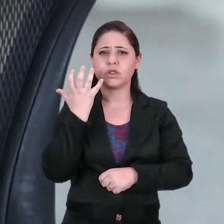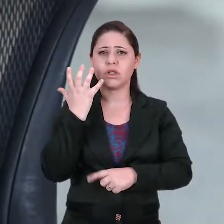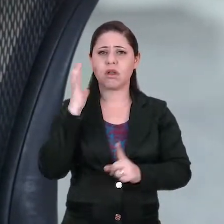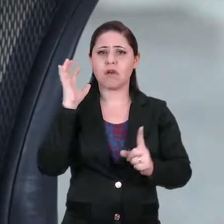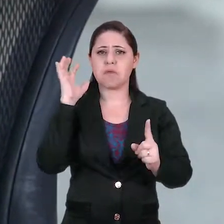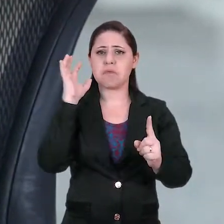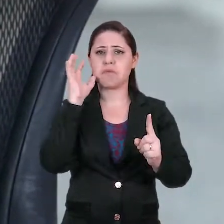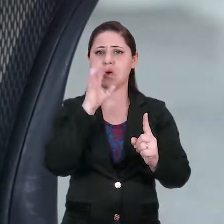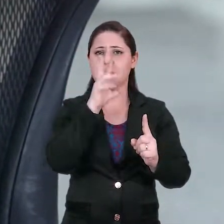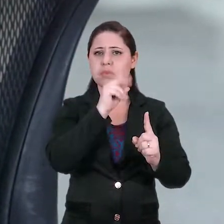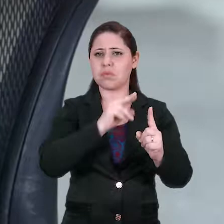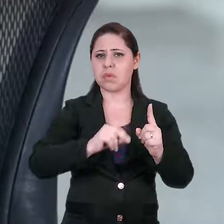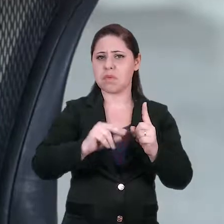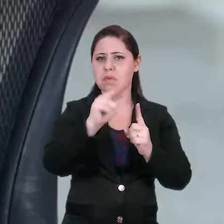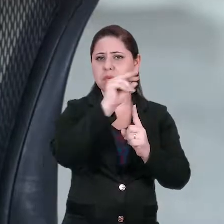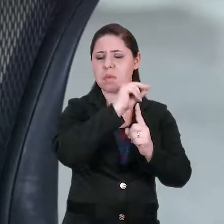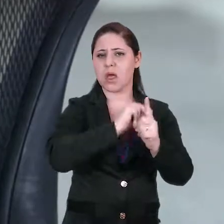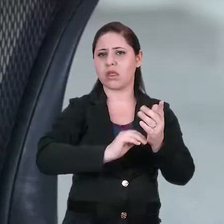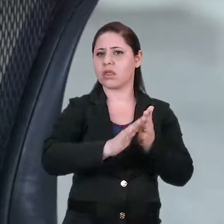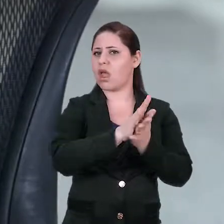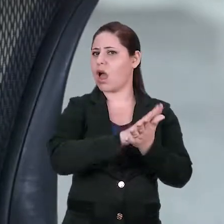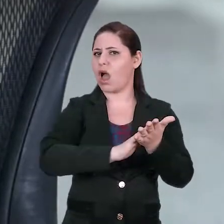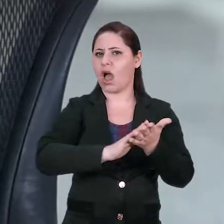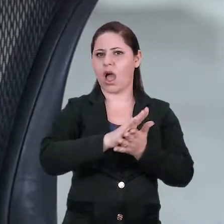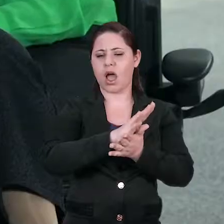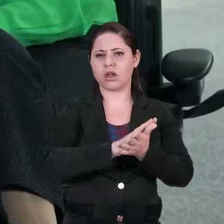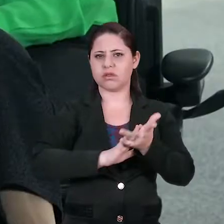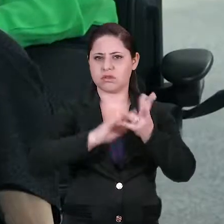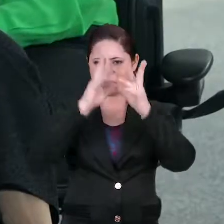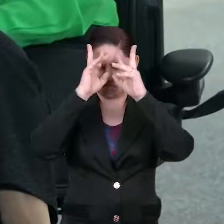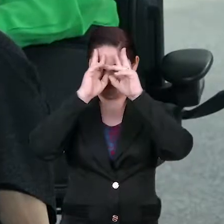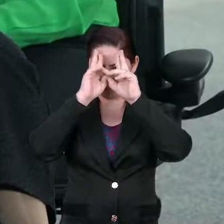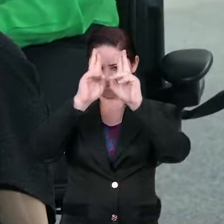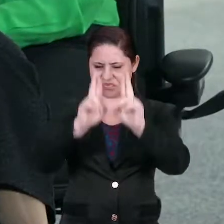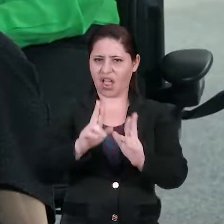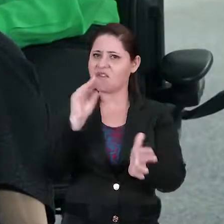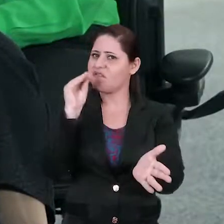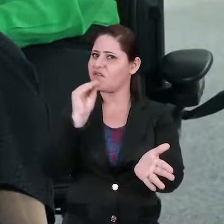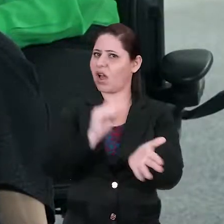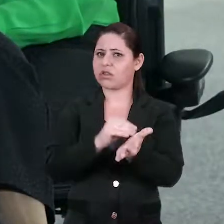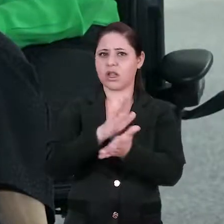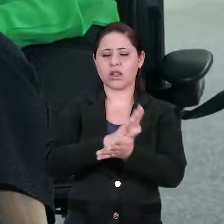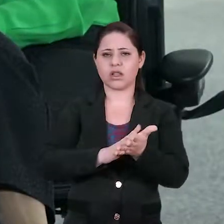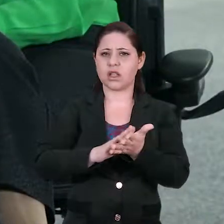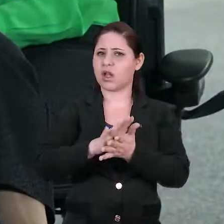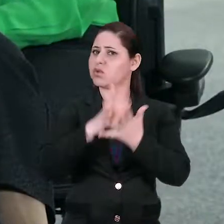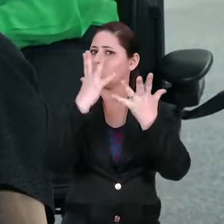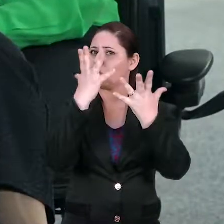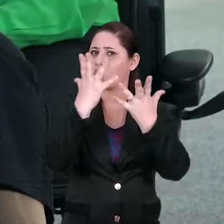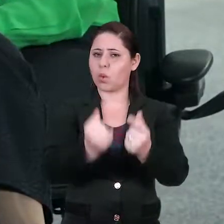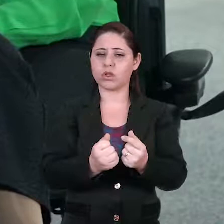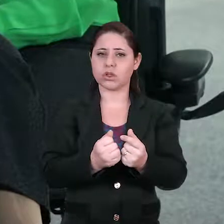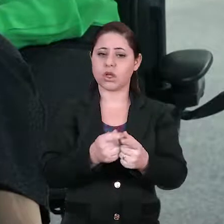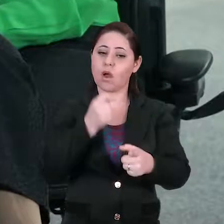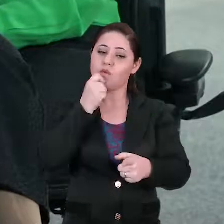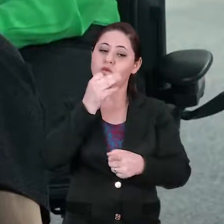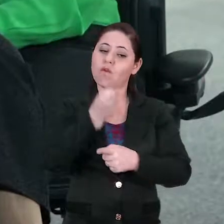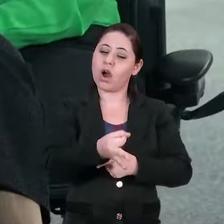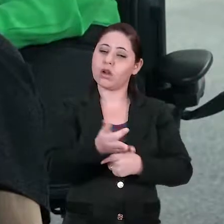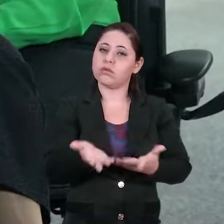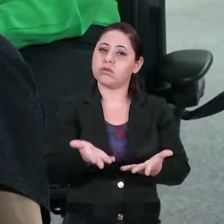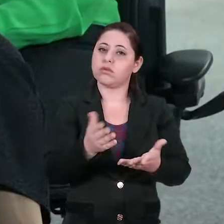nunca aconteceu de ter qualquer tipo de insubordinação ou de alguém não aceitar o meu